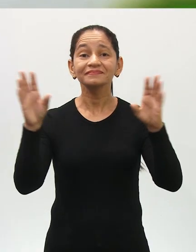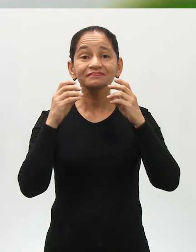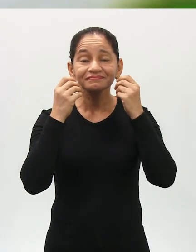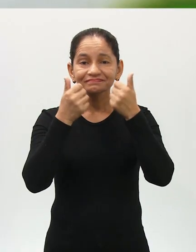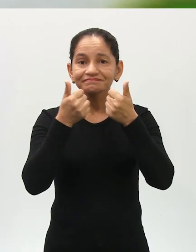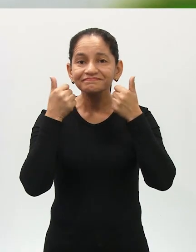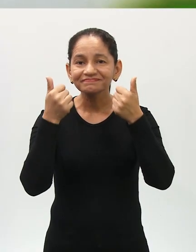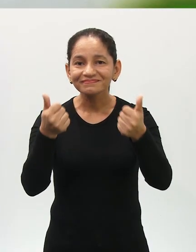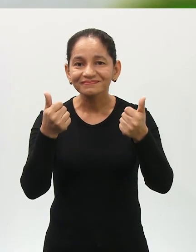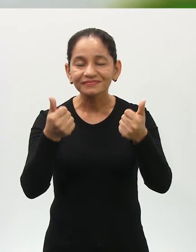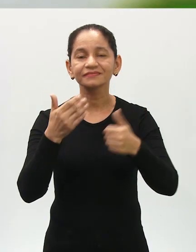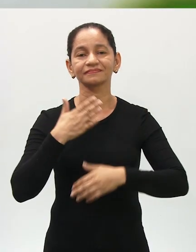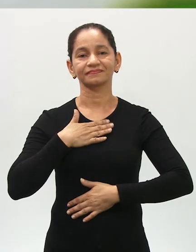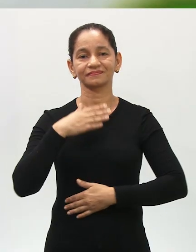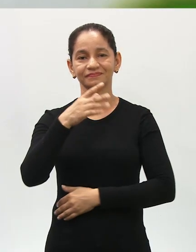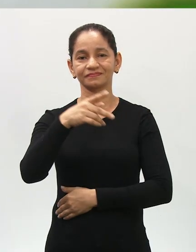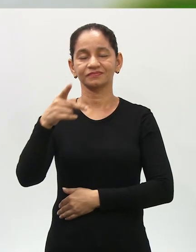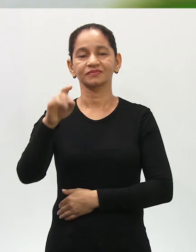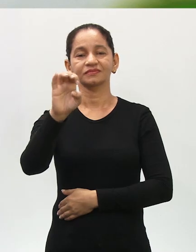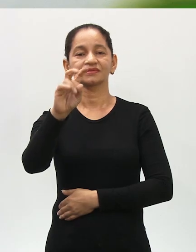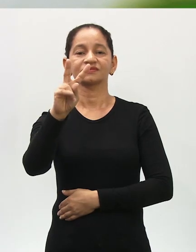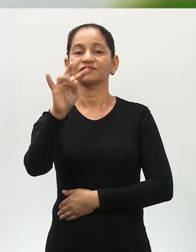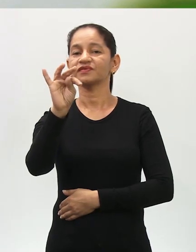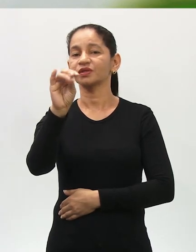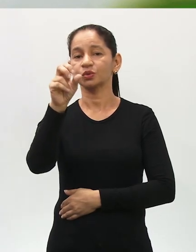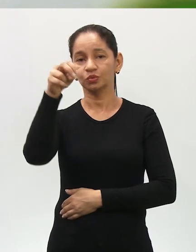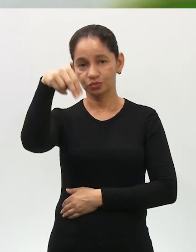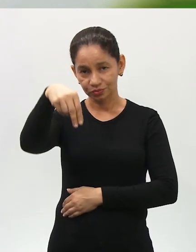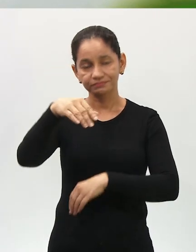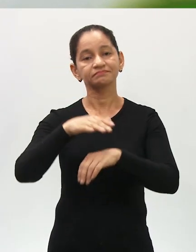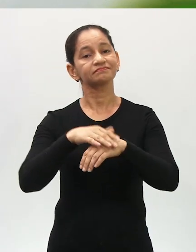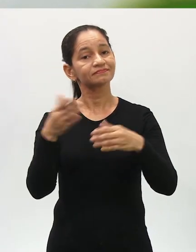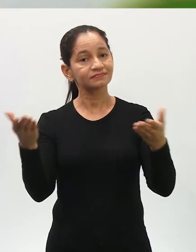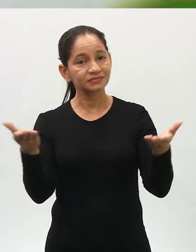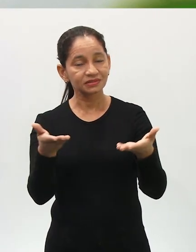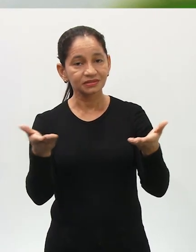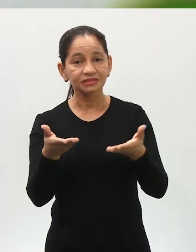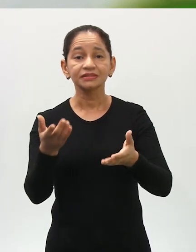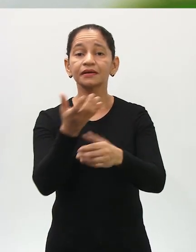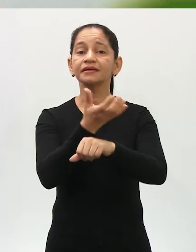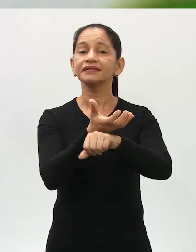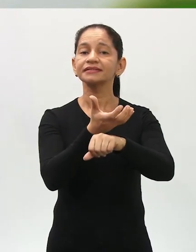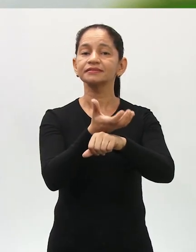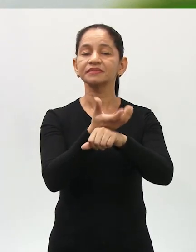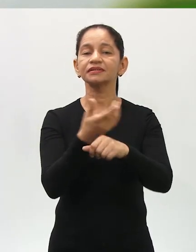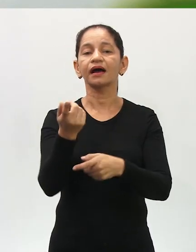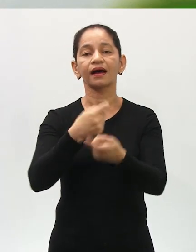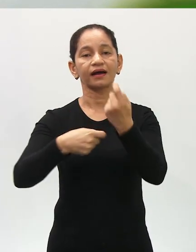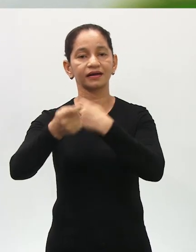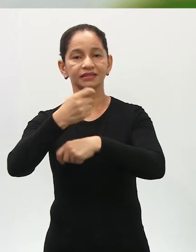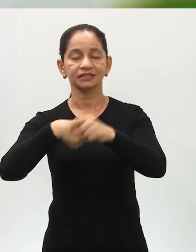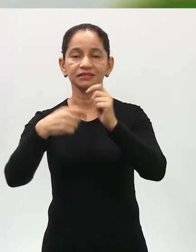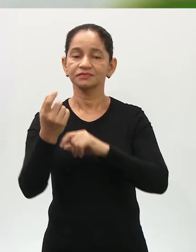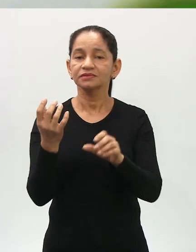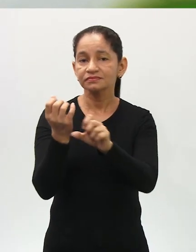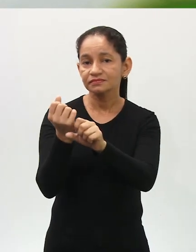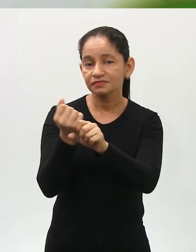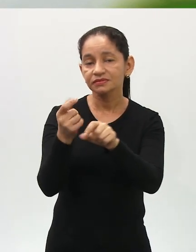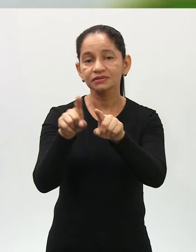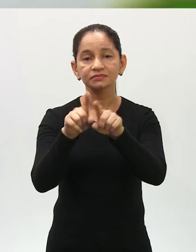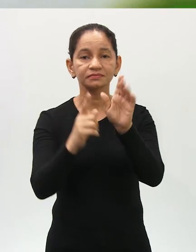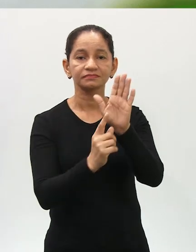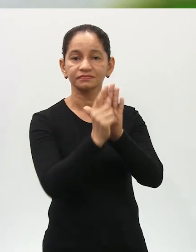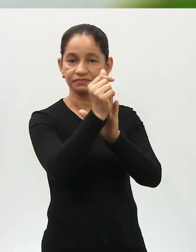Olá, tudo bem? Sou o professor Everton Luiz, Cândido Luiz. Essa é a disciplina Administração Financeira e